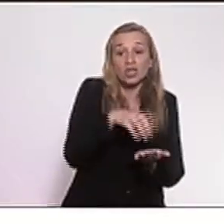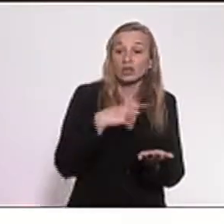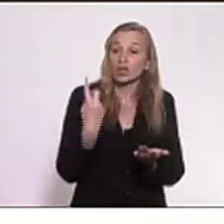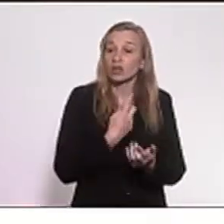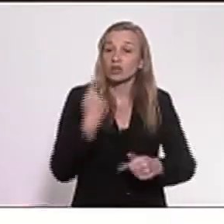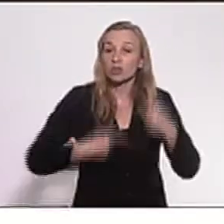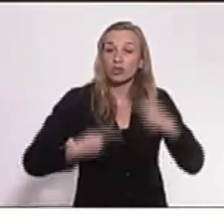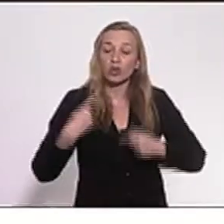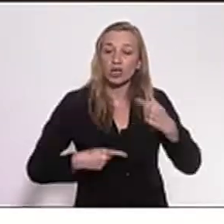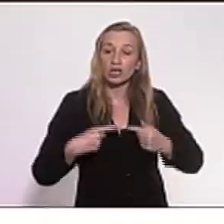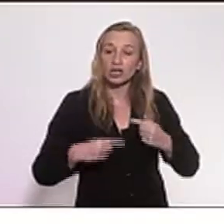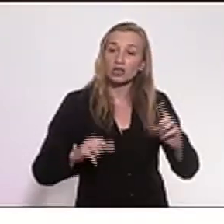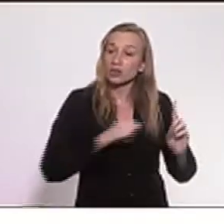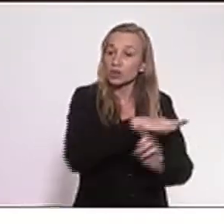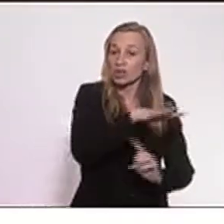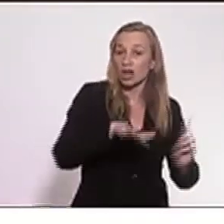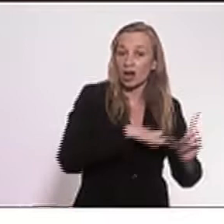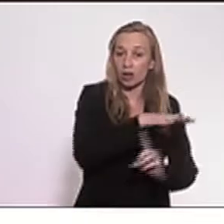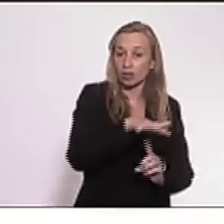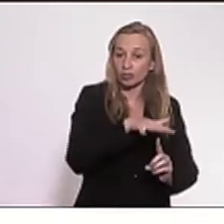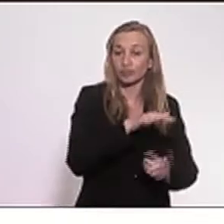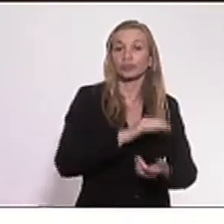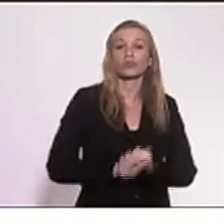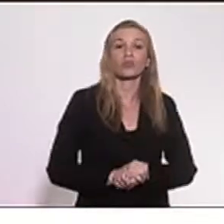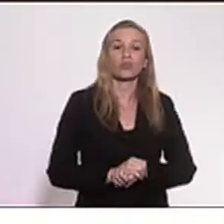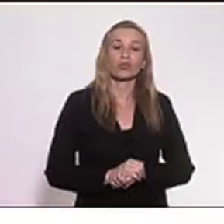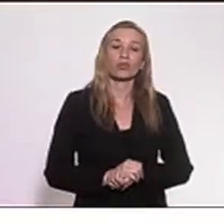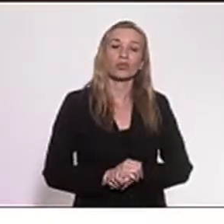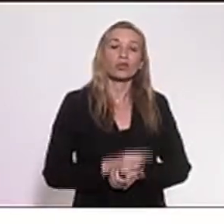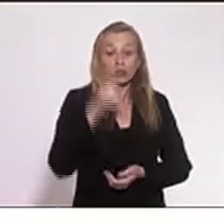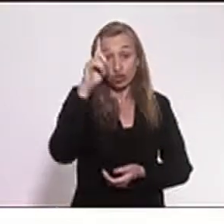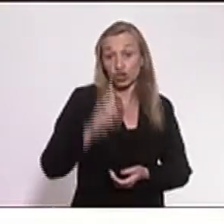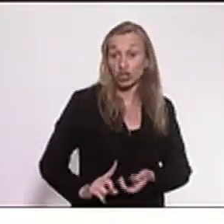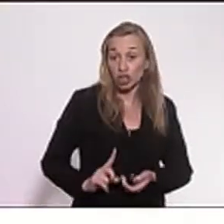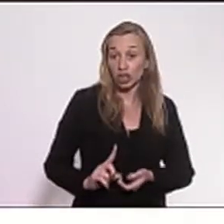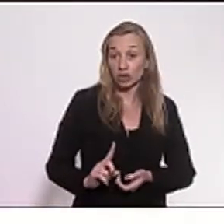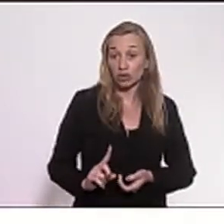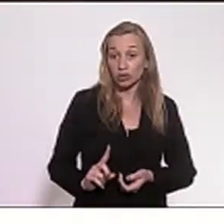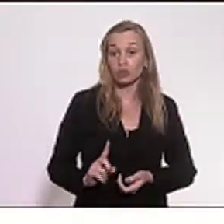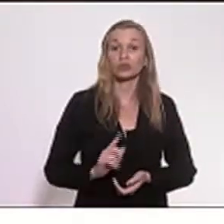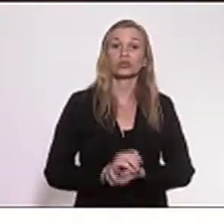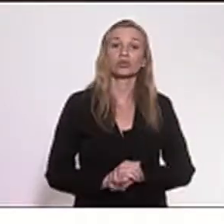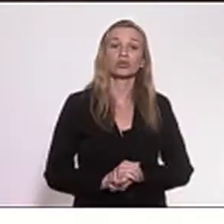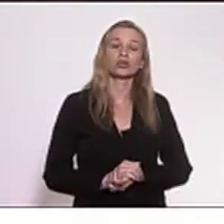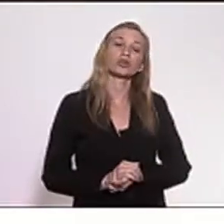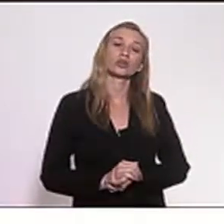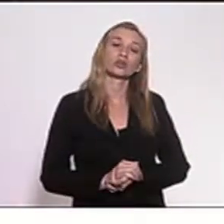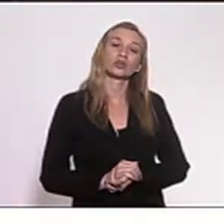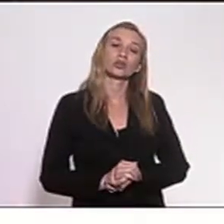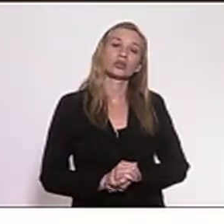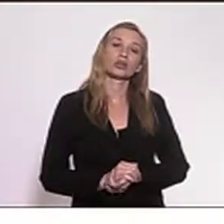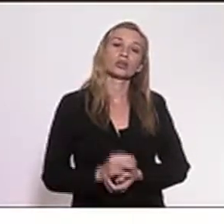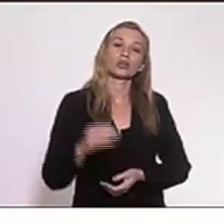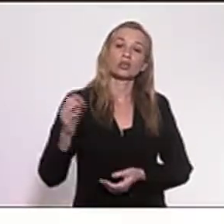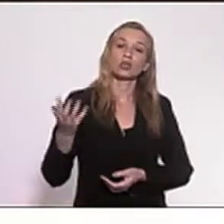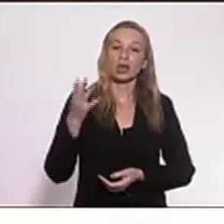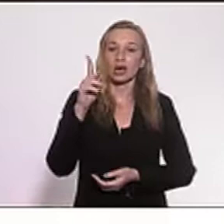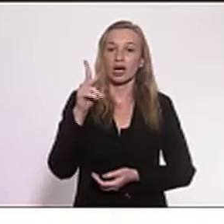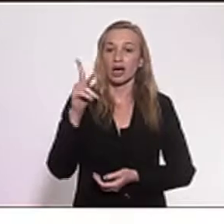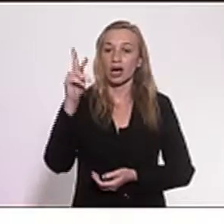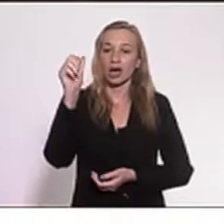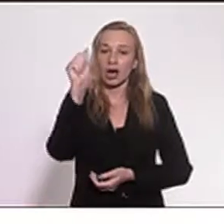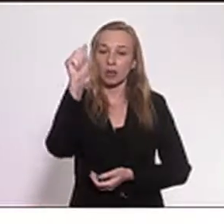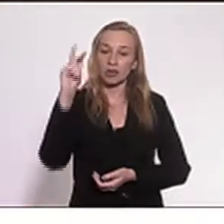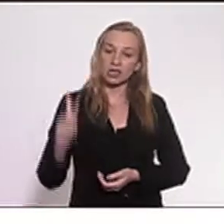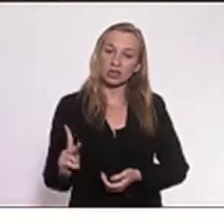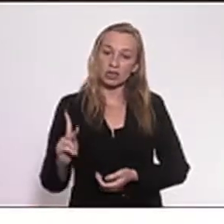de seguridade social, que passa pela garantia de direitos previdenciários, pela garantia da aposentadoria digna